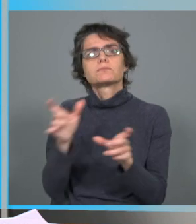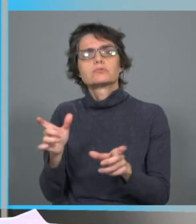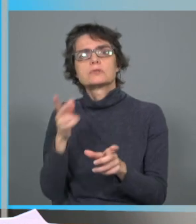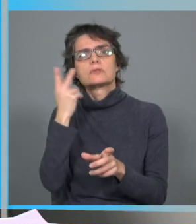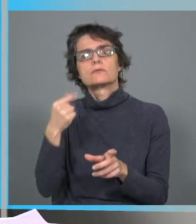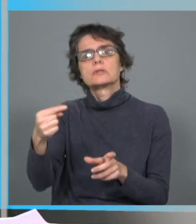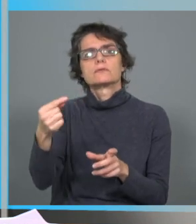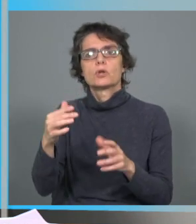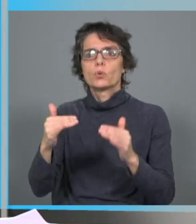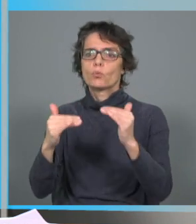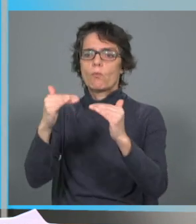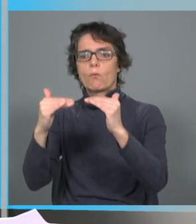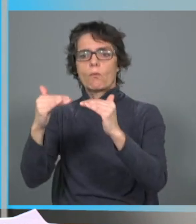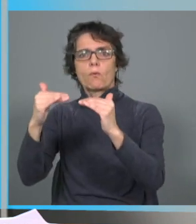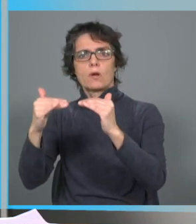equilíbrio bom,